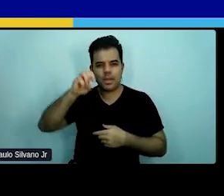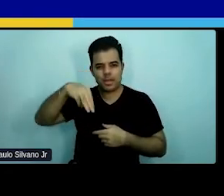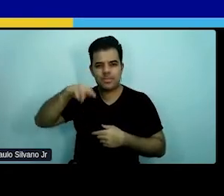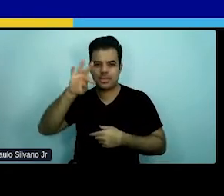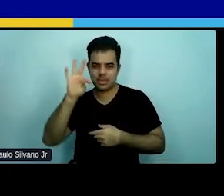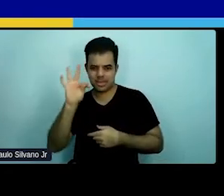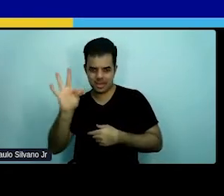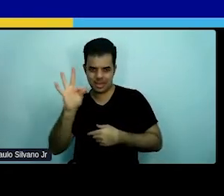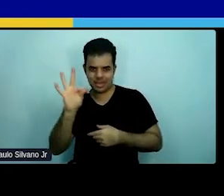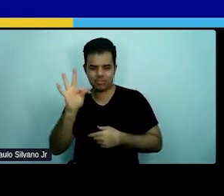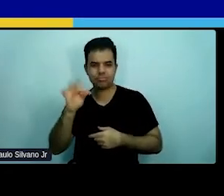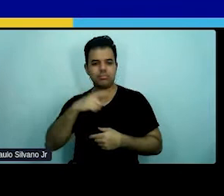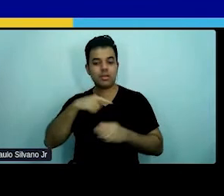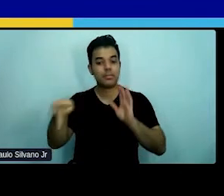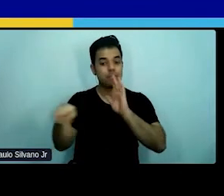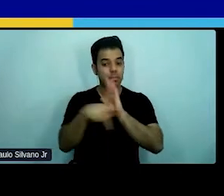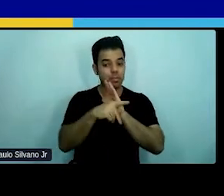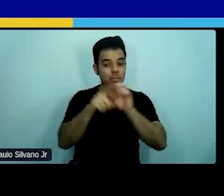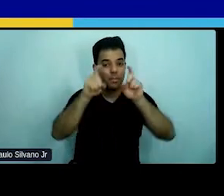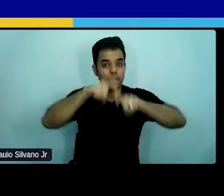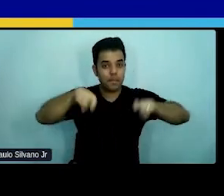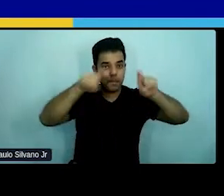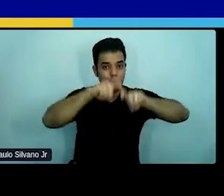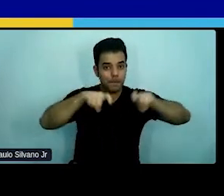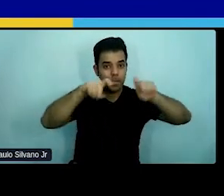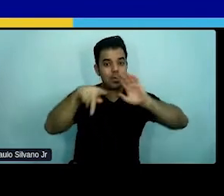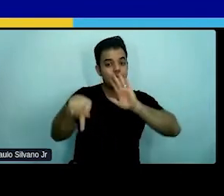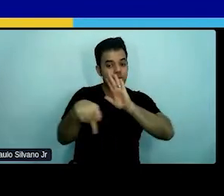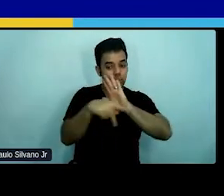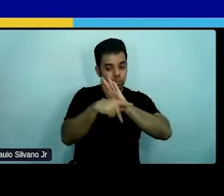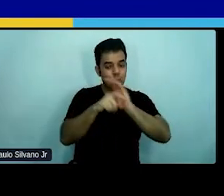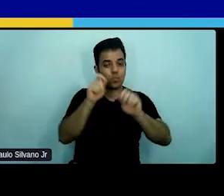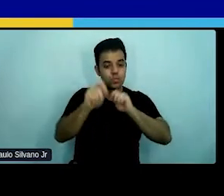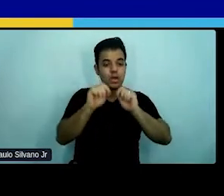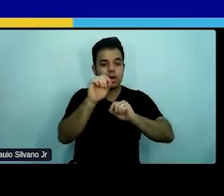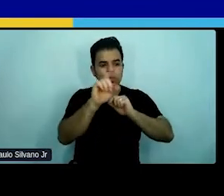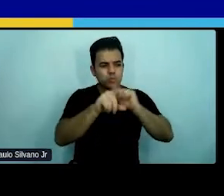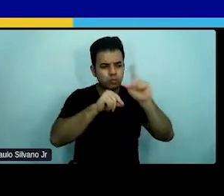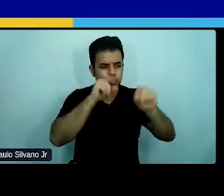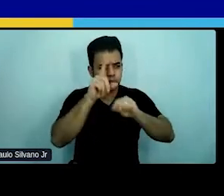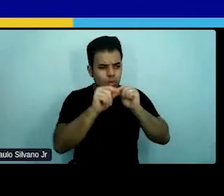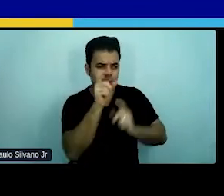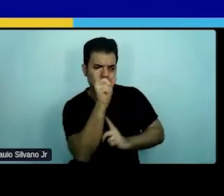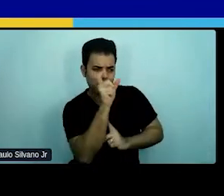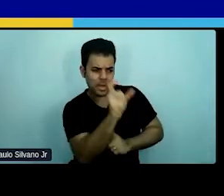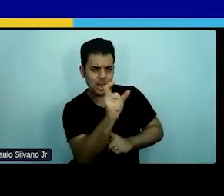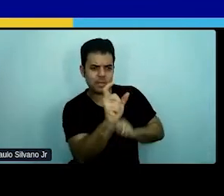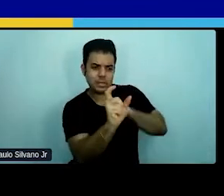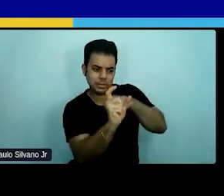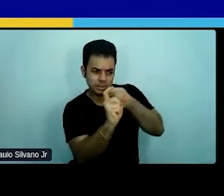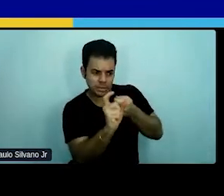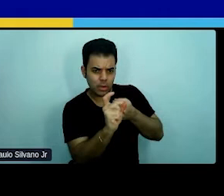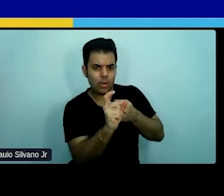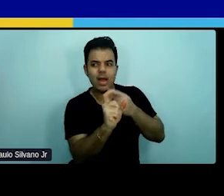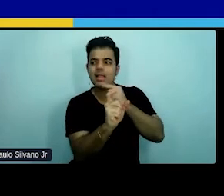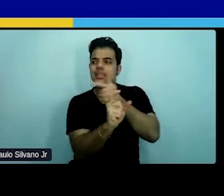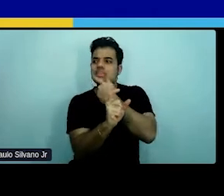né? Que é a máquina de tradução baseada em regras, onde basicamente ela escolhe a tradução de uma palavra para uma